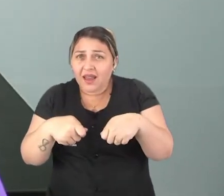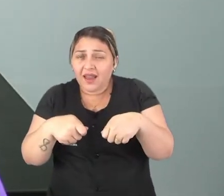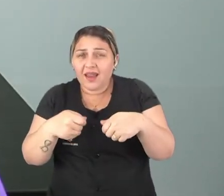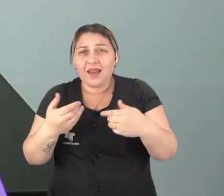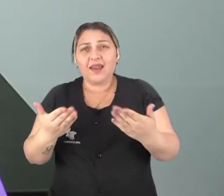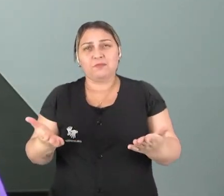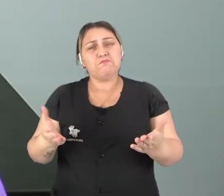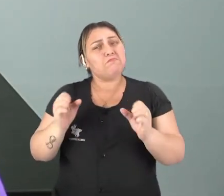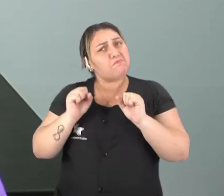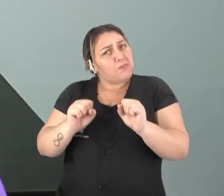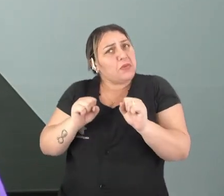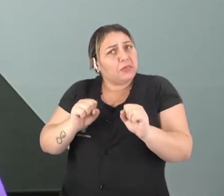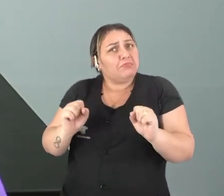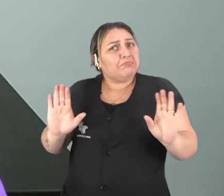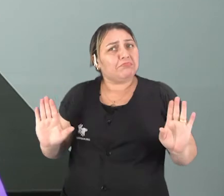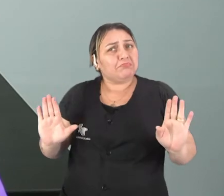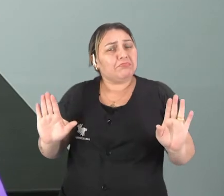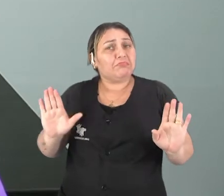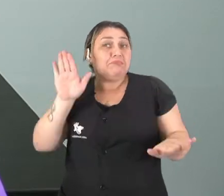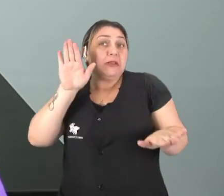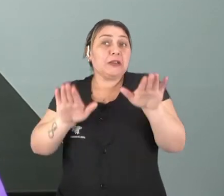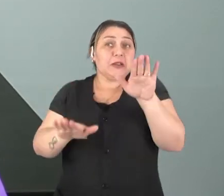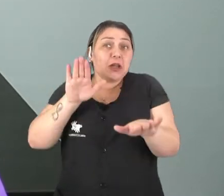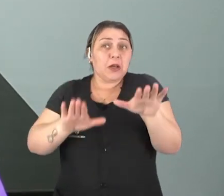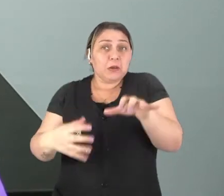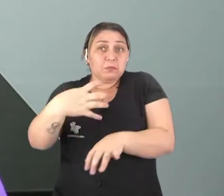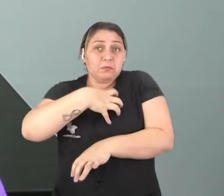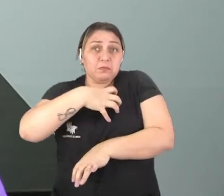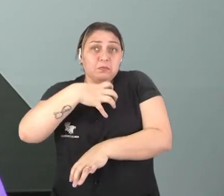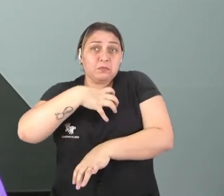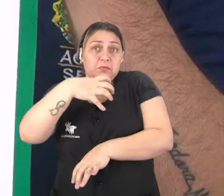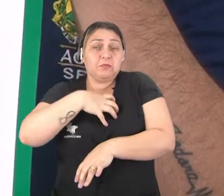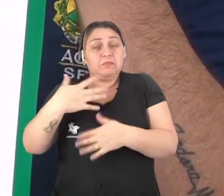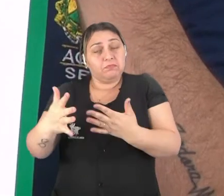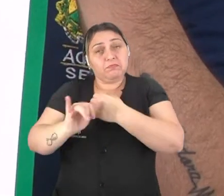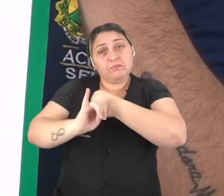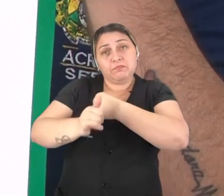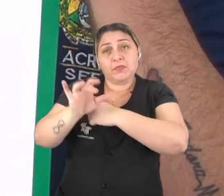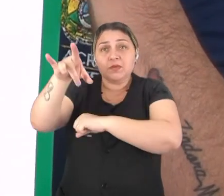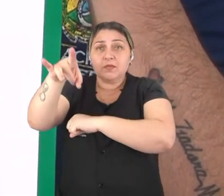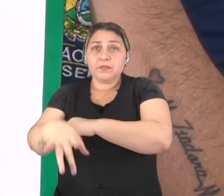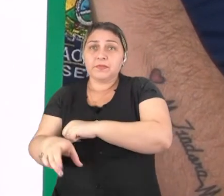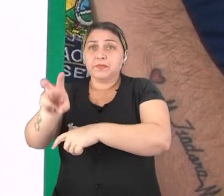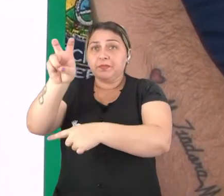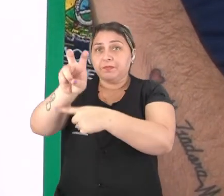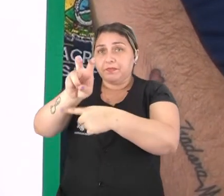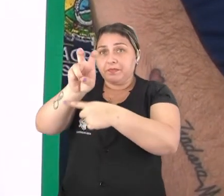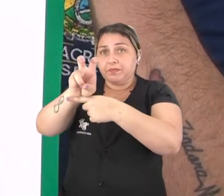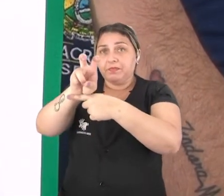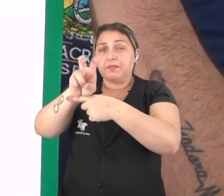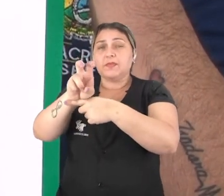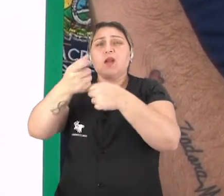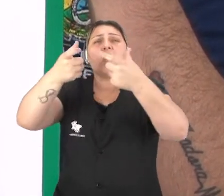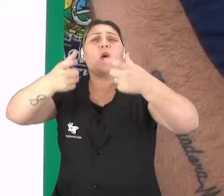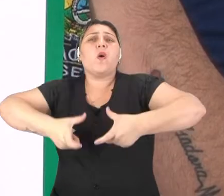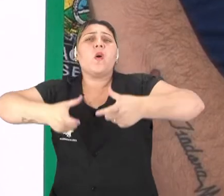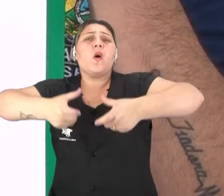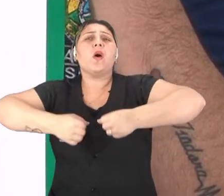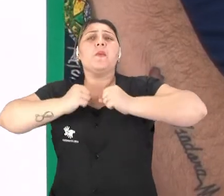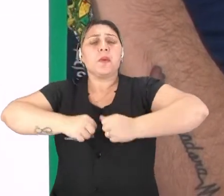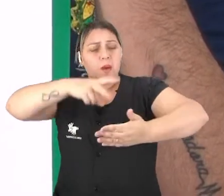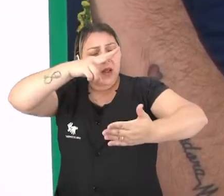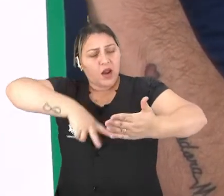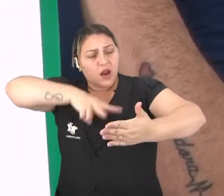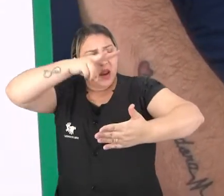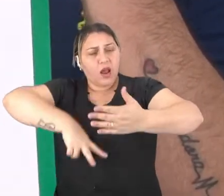Já falei que pode ser, né? Dependendo do estilo, dependendo do tipo de crônica. E a última, onde podemos